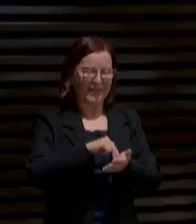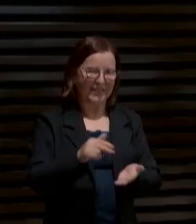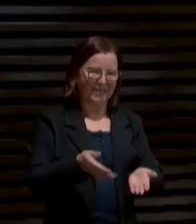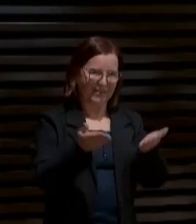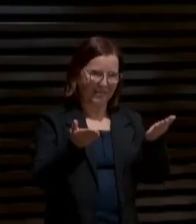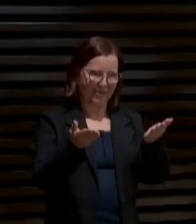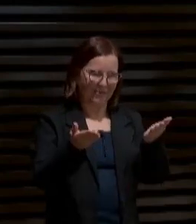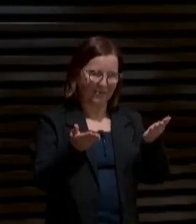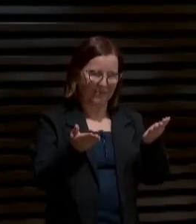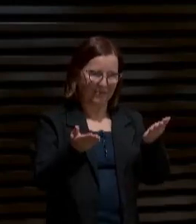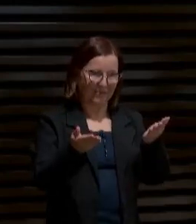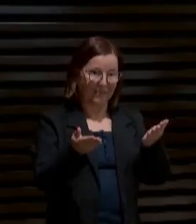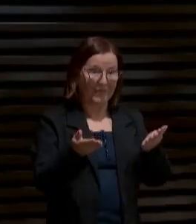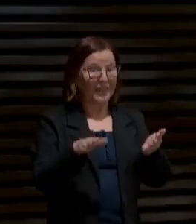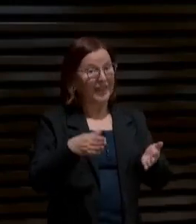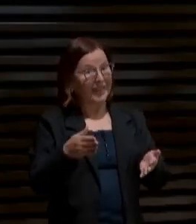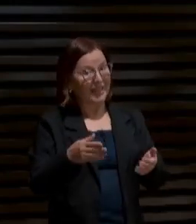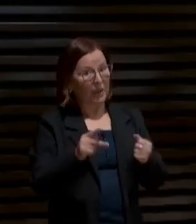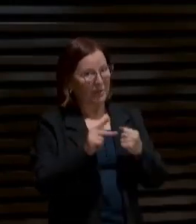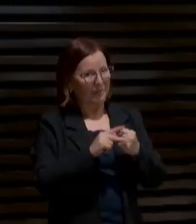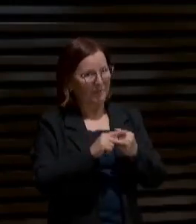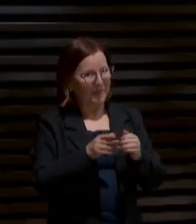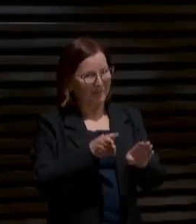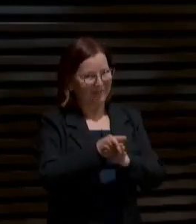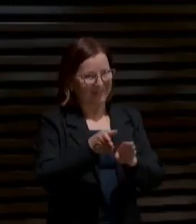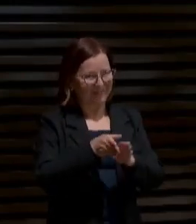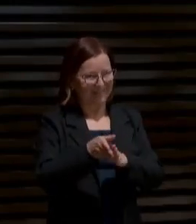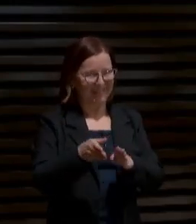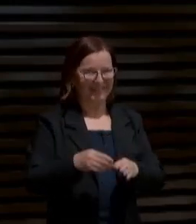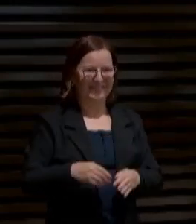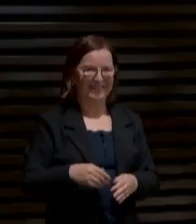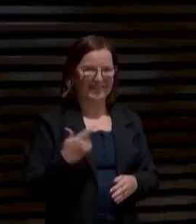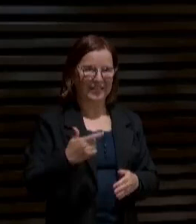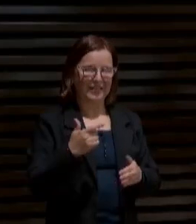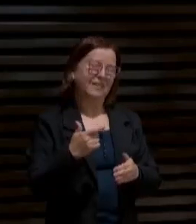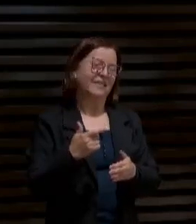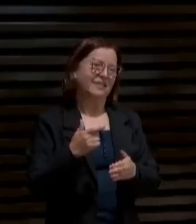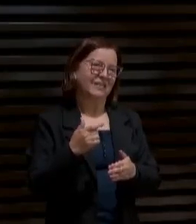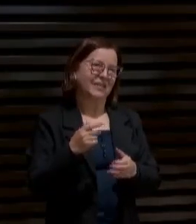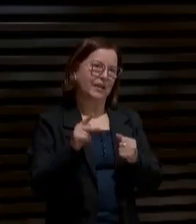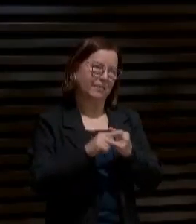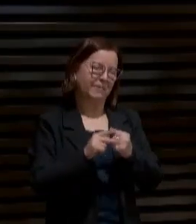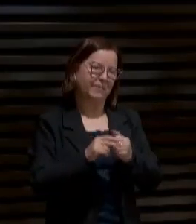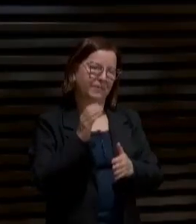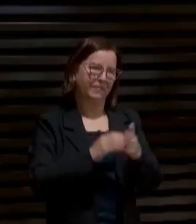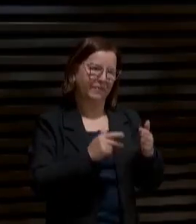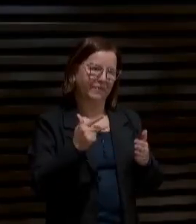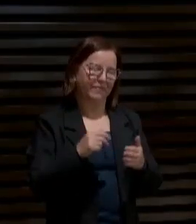presbítero Pedro Alerta vamos ver aqui segundo a Pedro 3:18 pelo contrário